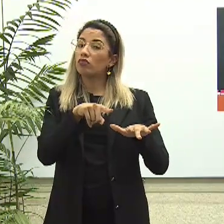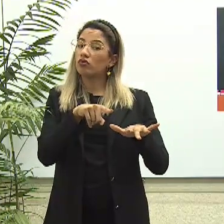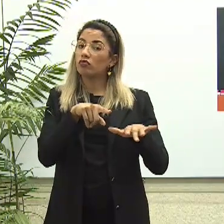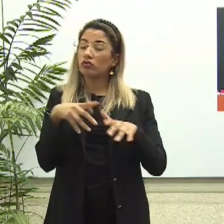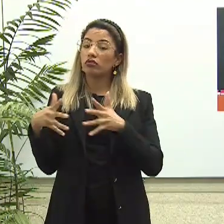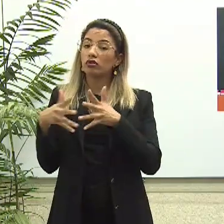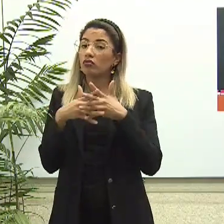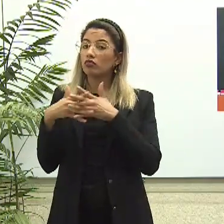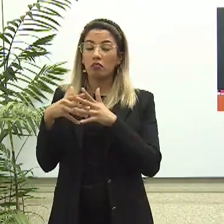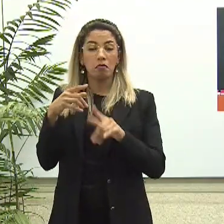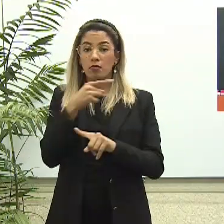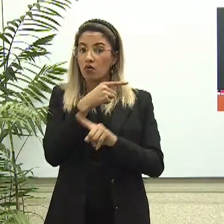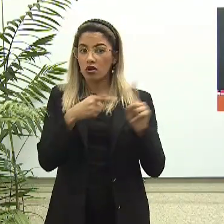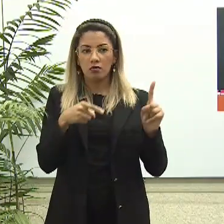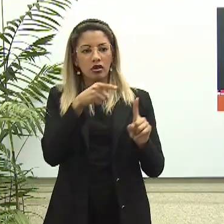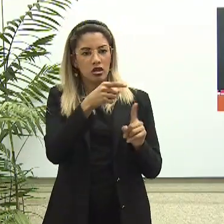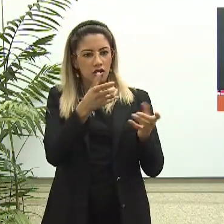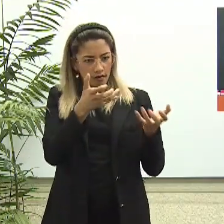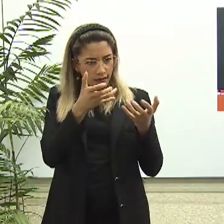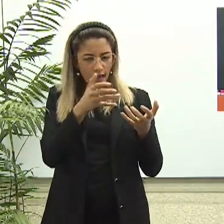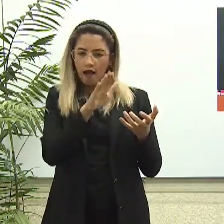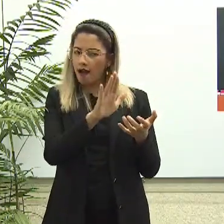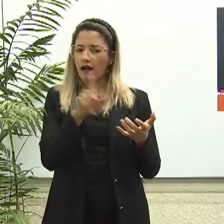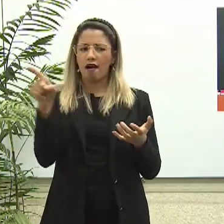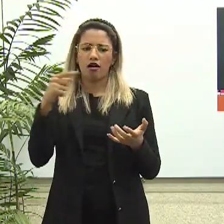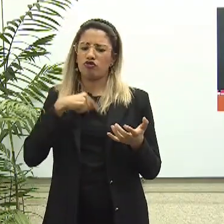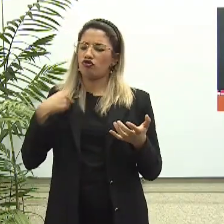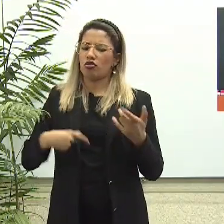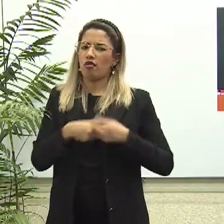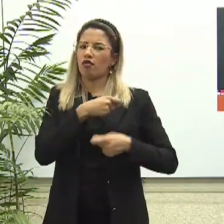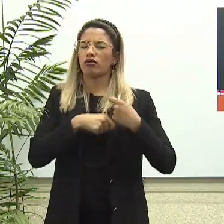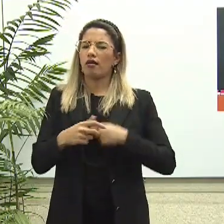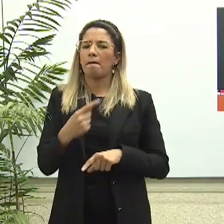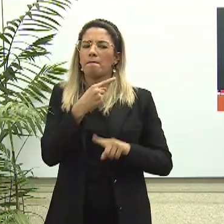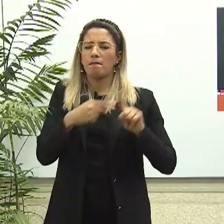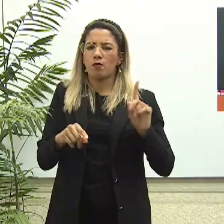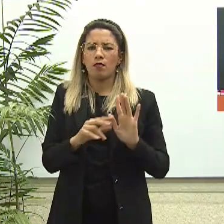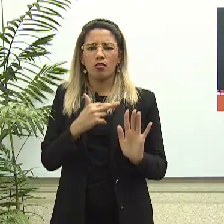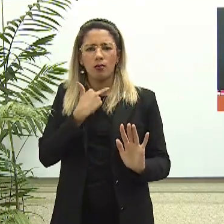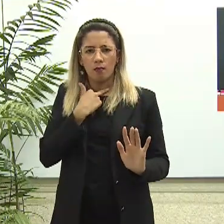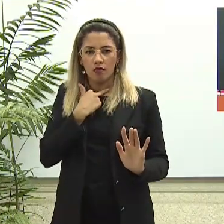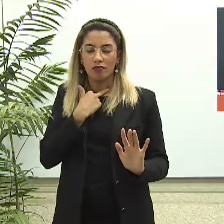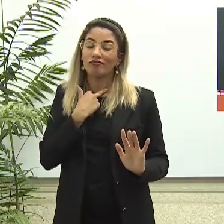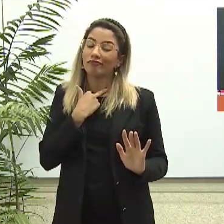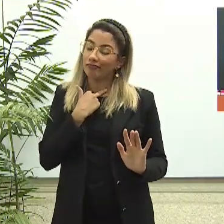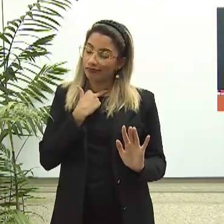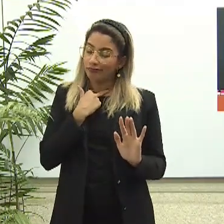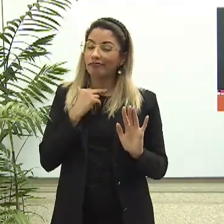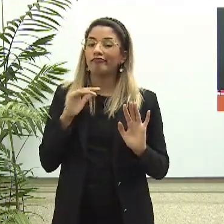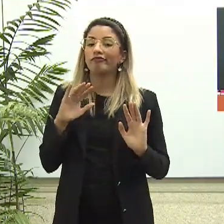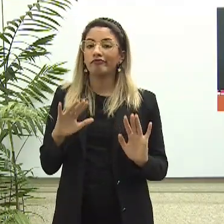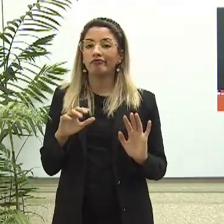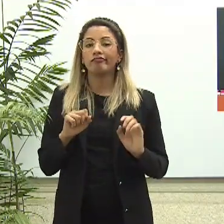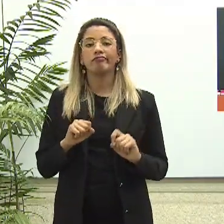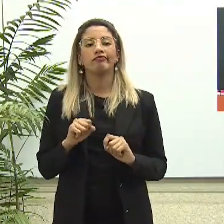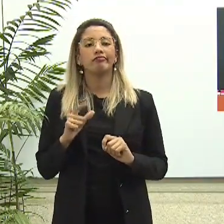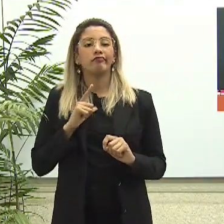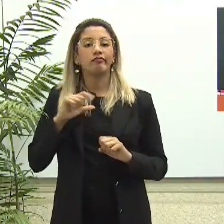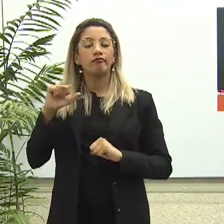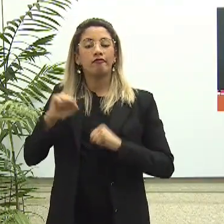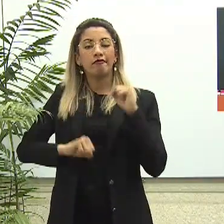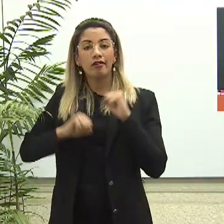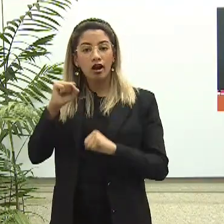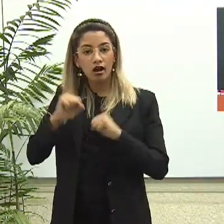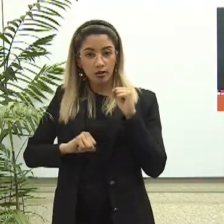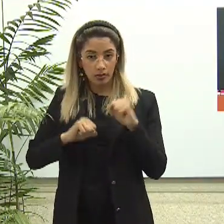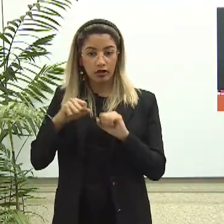empresa negocie com a China mas tem um problema o próprio capital atual da reestruturação produtiva fez com que as fábricas saíssem